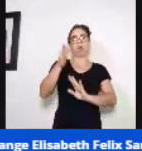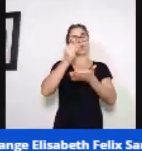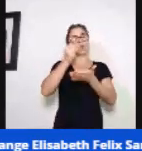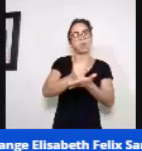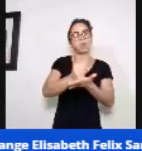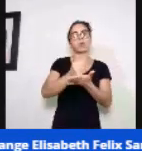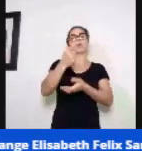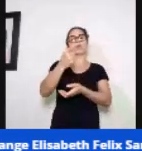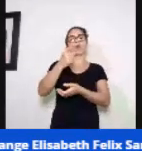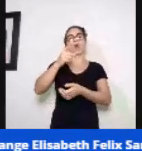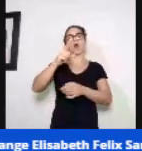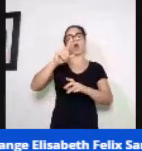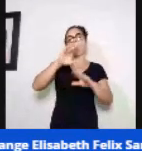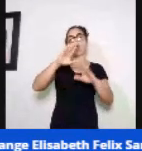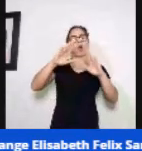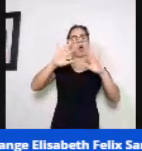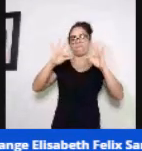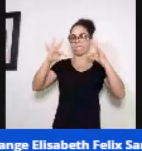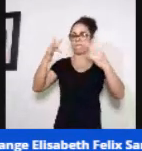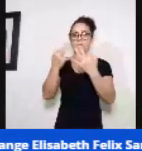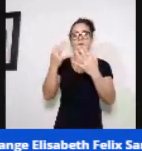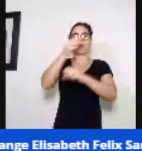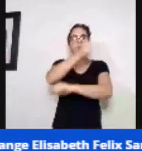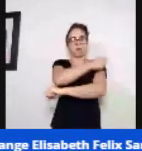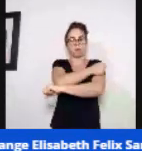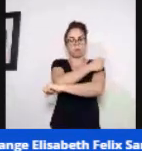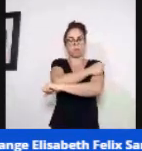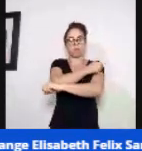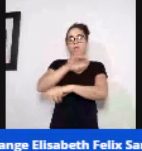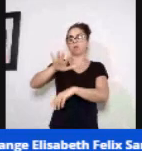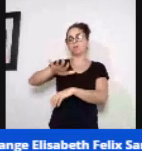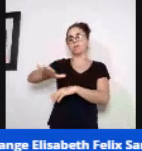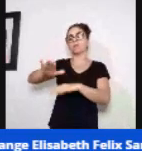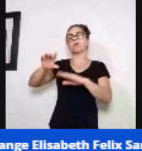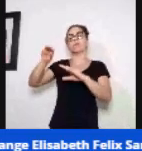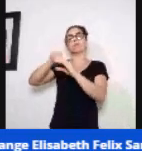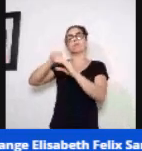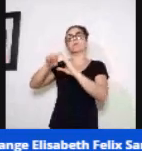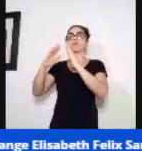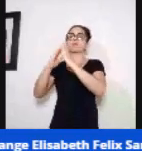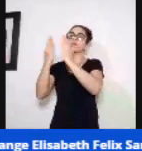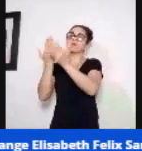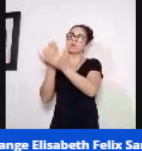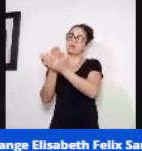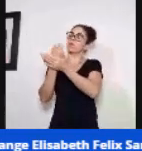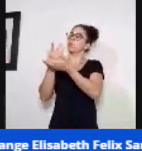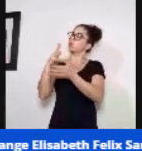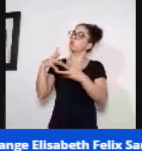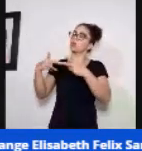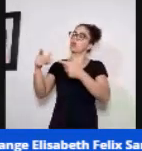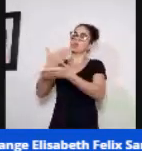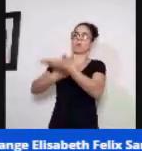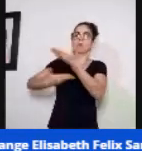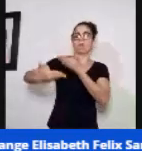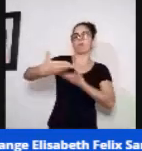preponderante. Ninguém foi deixado de lado. Todos os segmentos foram envolvidos nesse processo. E é o que deu muito